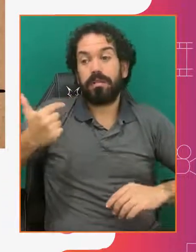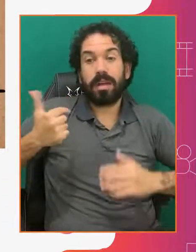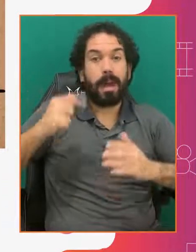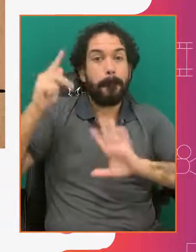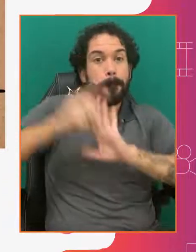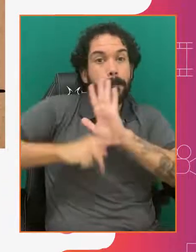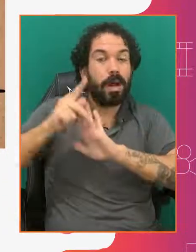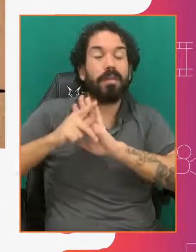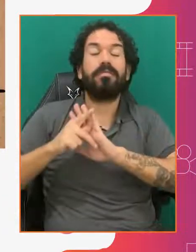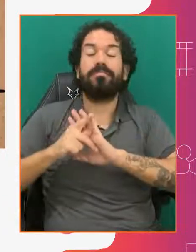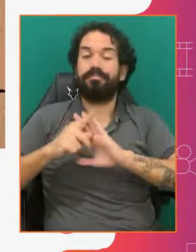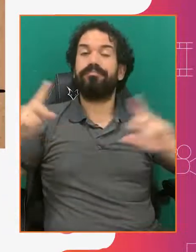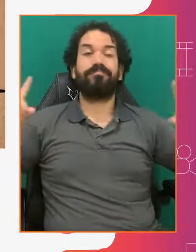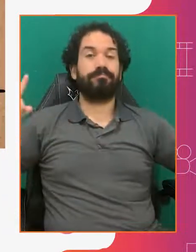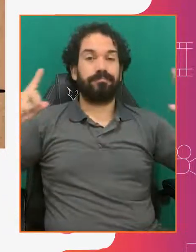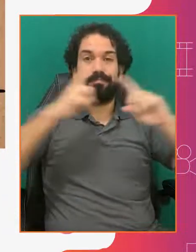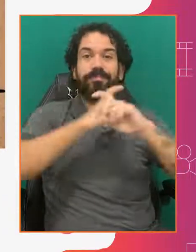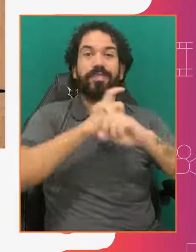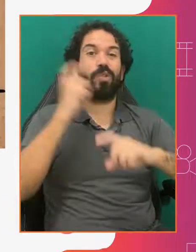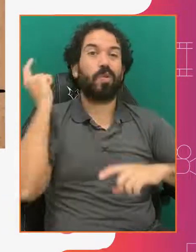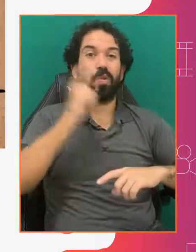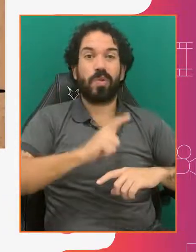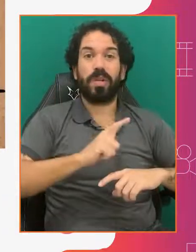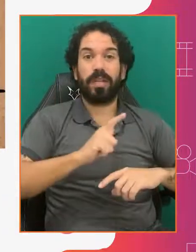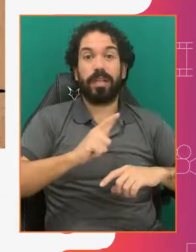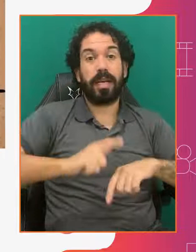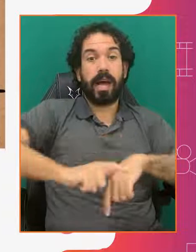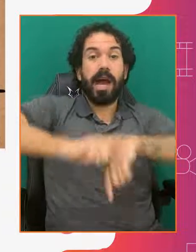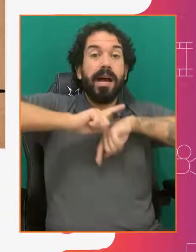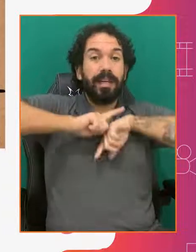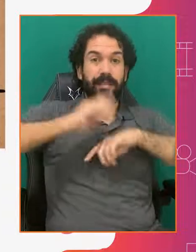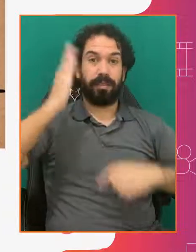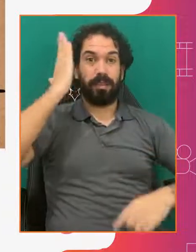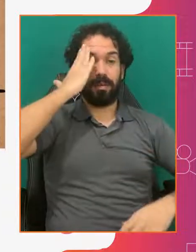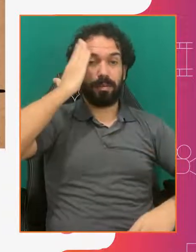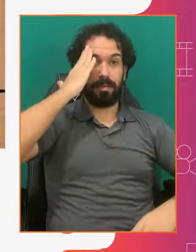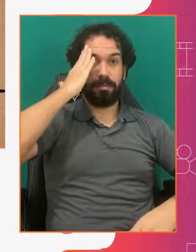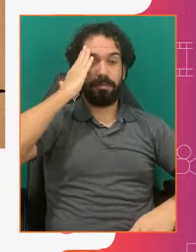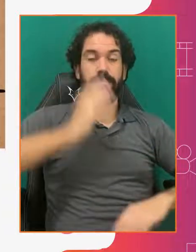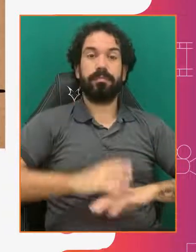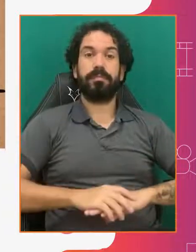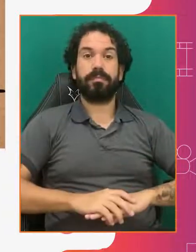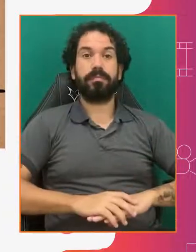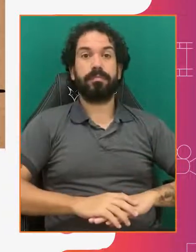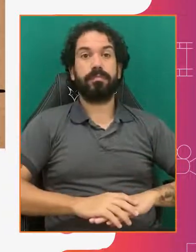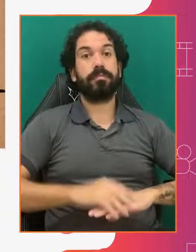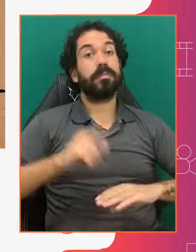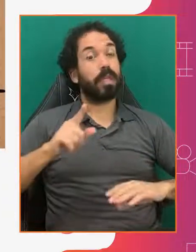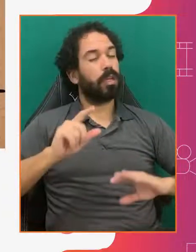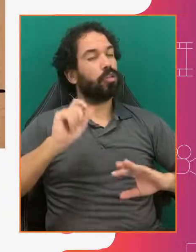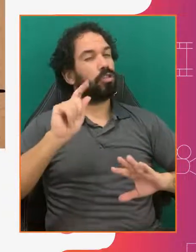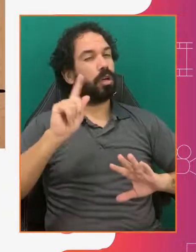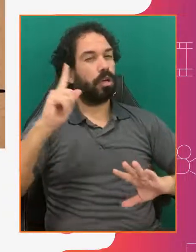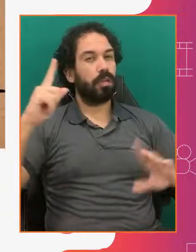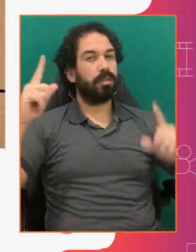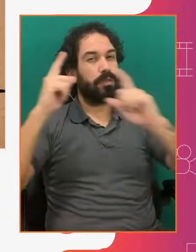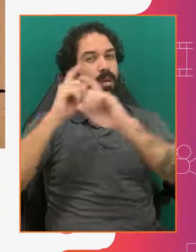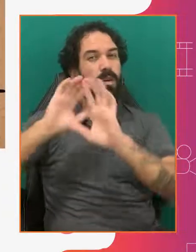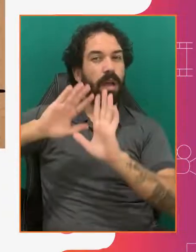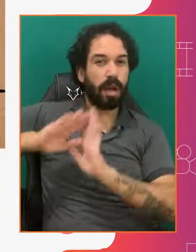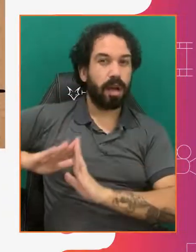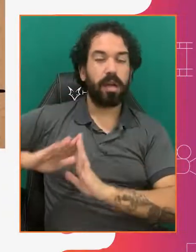planejamento, isso são coisas que é difícil de definir com antecedência. Essas são algumas dificuldades, tá?